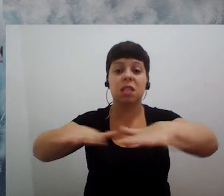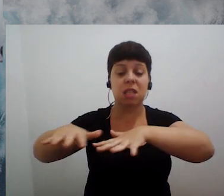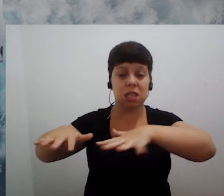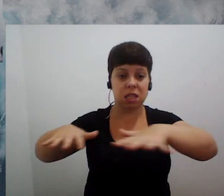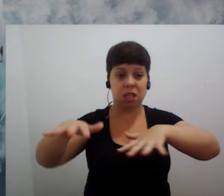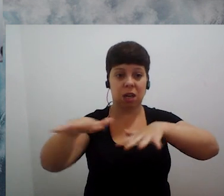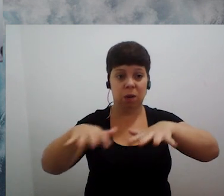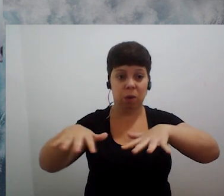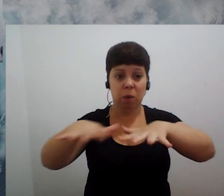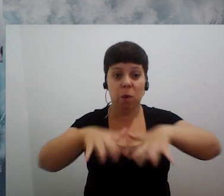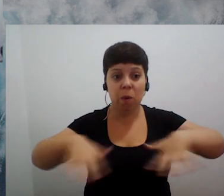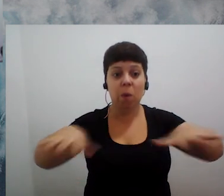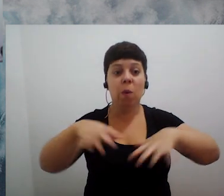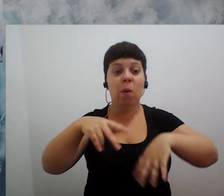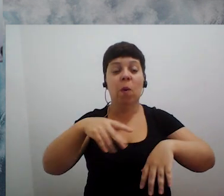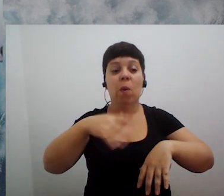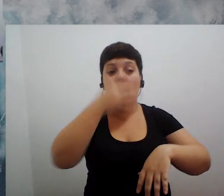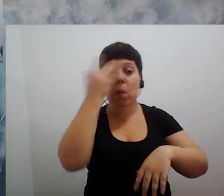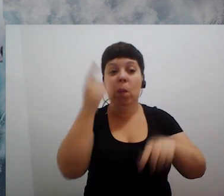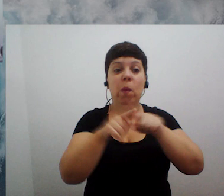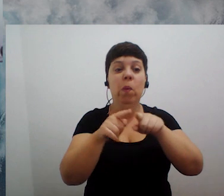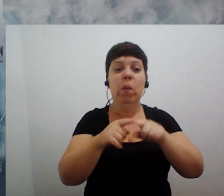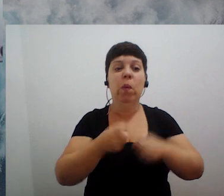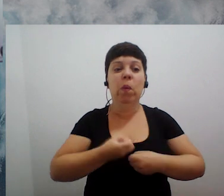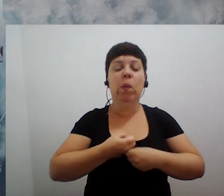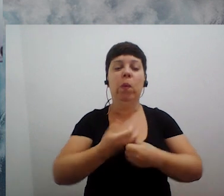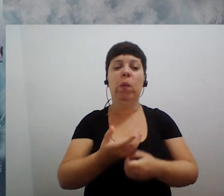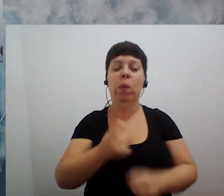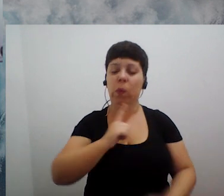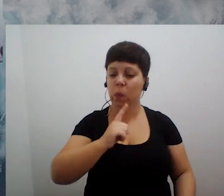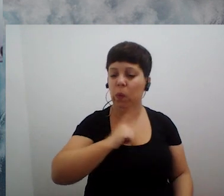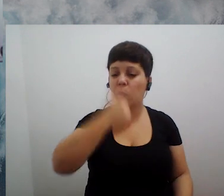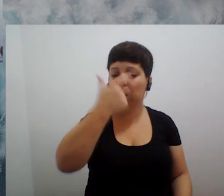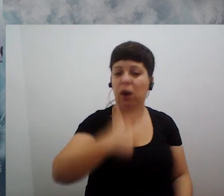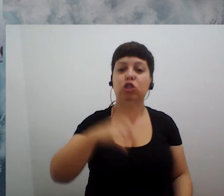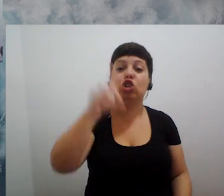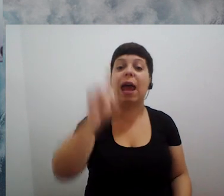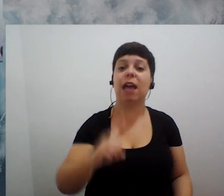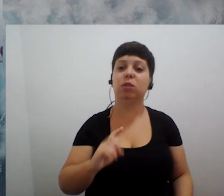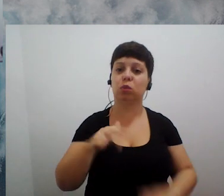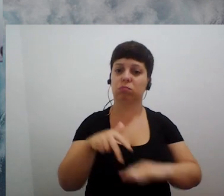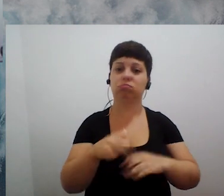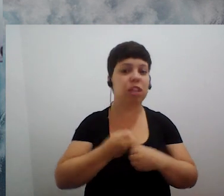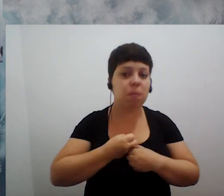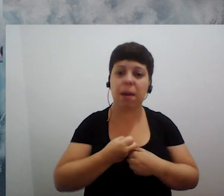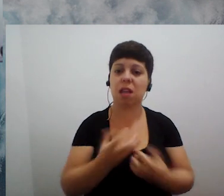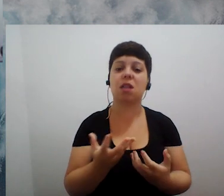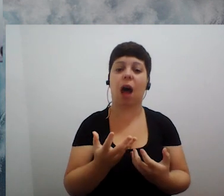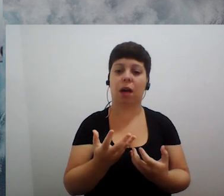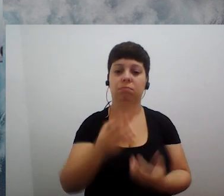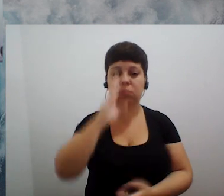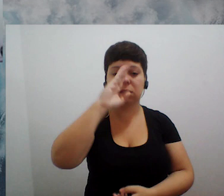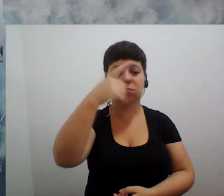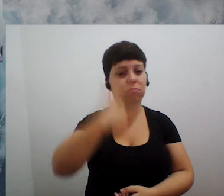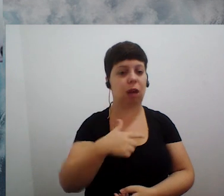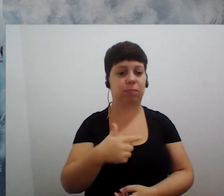da própria quebrada, além da galera ocupar, essa galera também manifestou o direito de ter, o direito de estar e